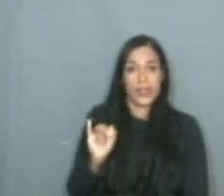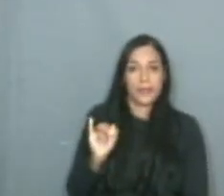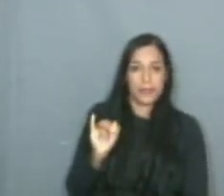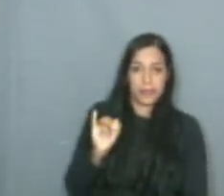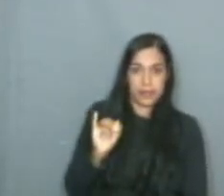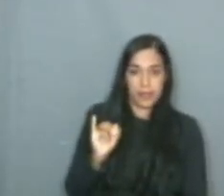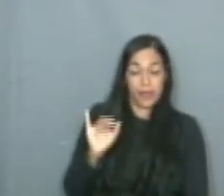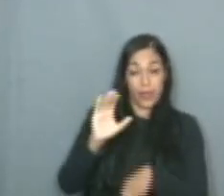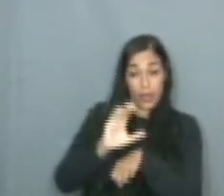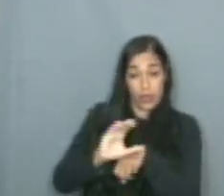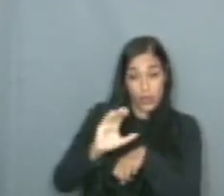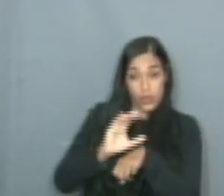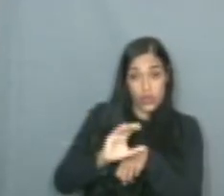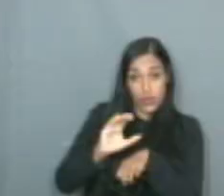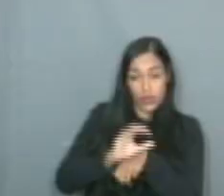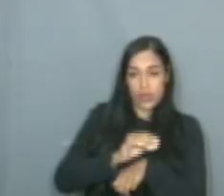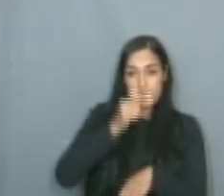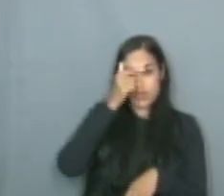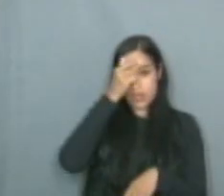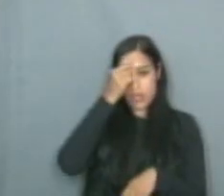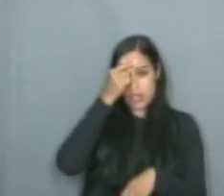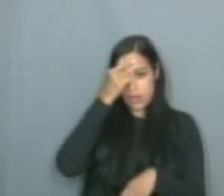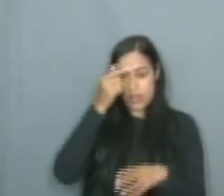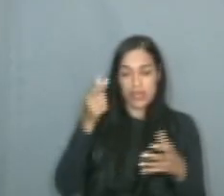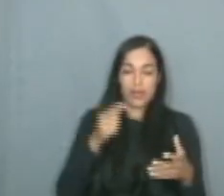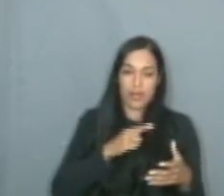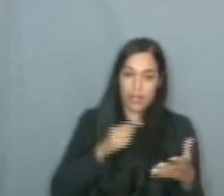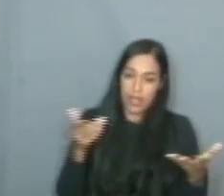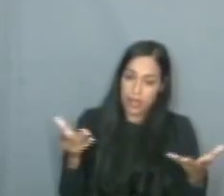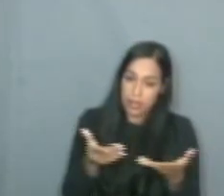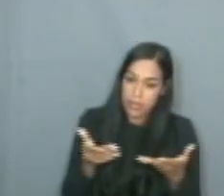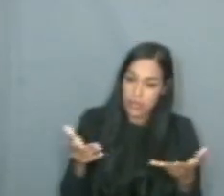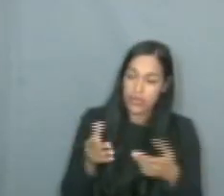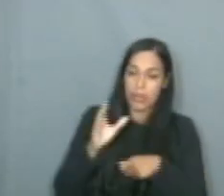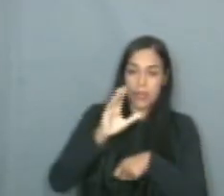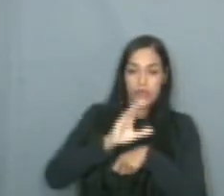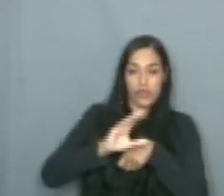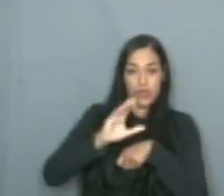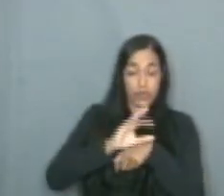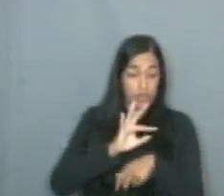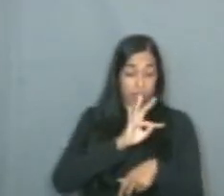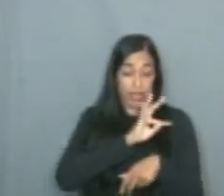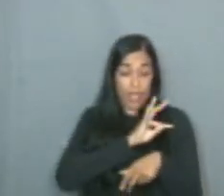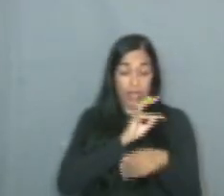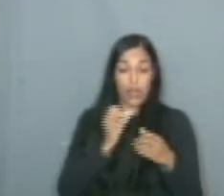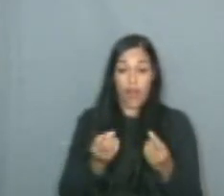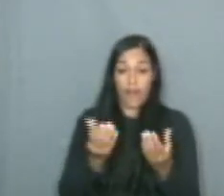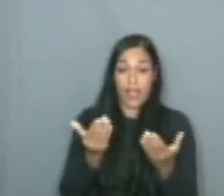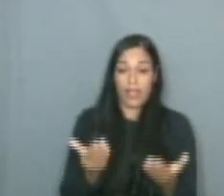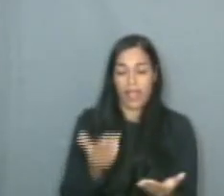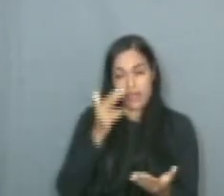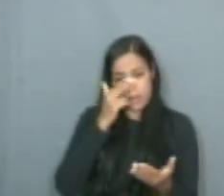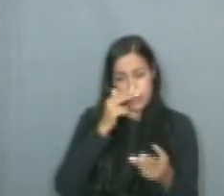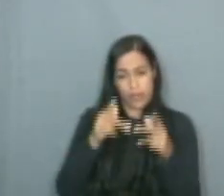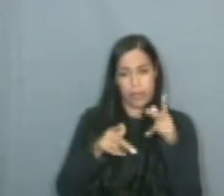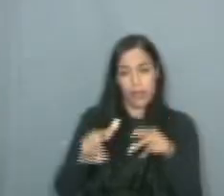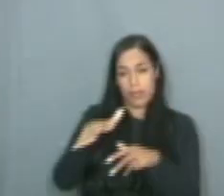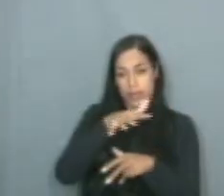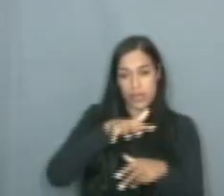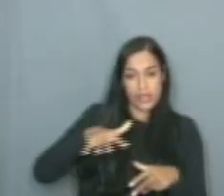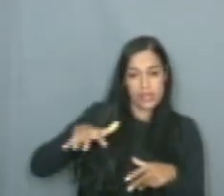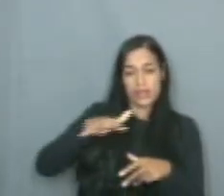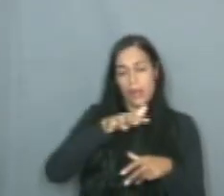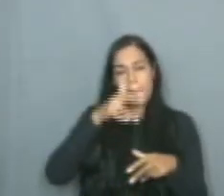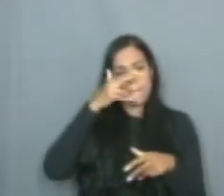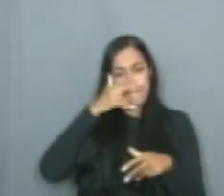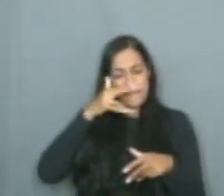dos cursos a nível de graduação, nós teremos também os cursos técnicos oferecidos a essa mesma população, com o